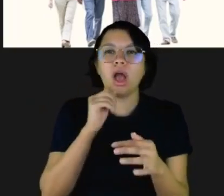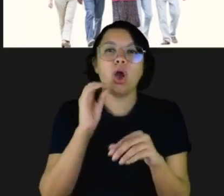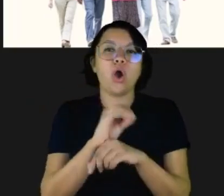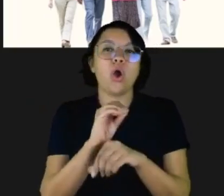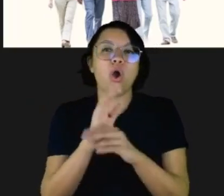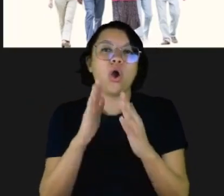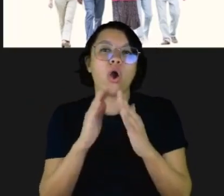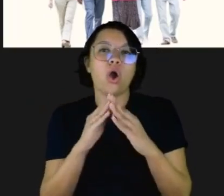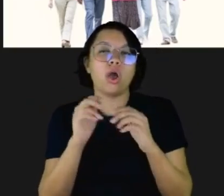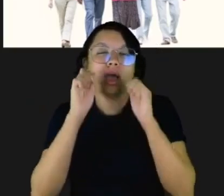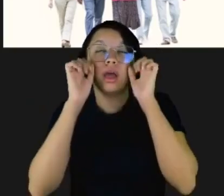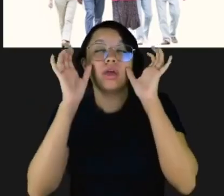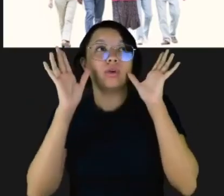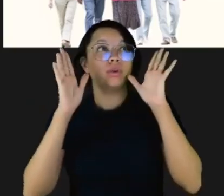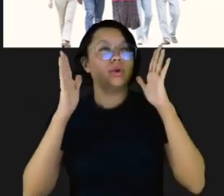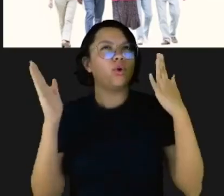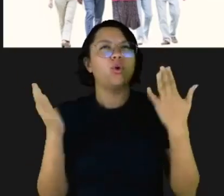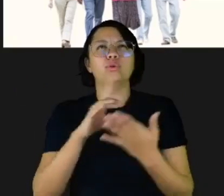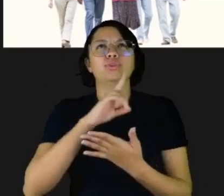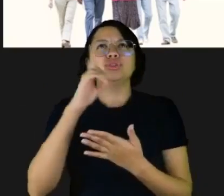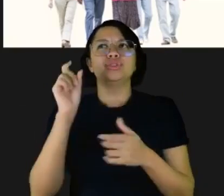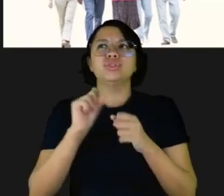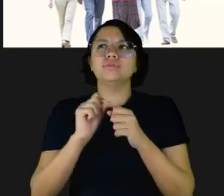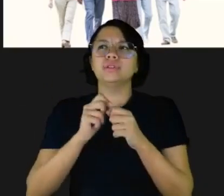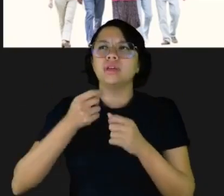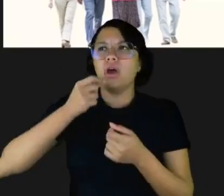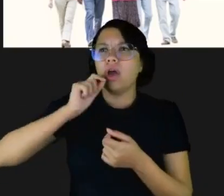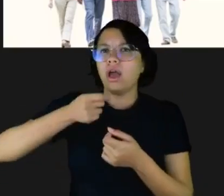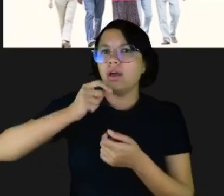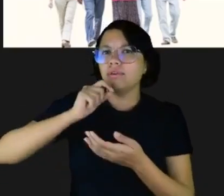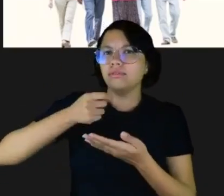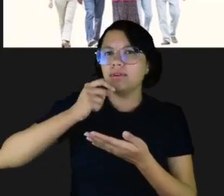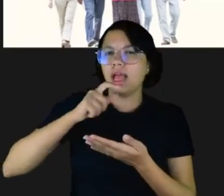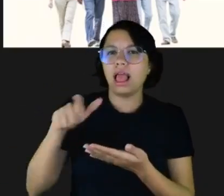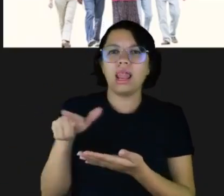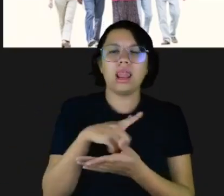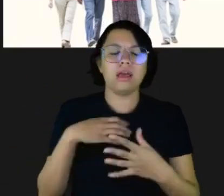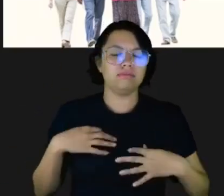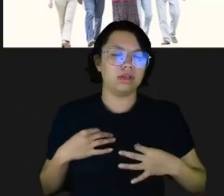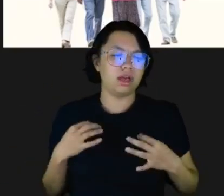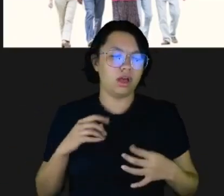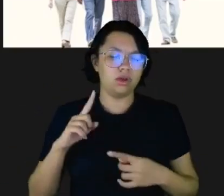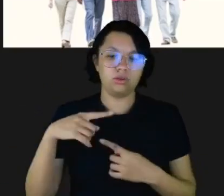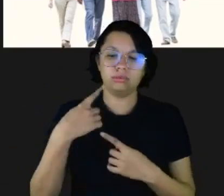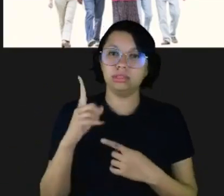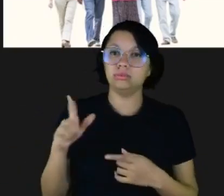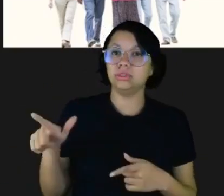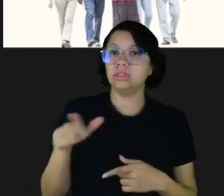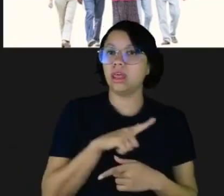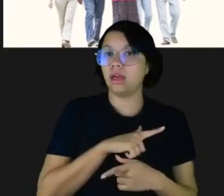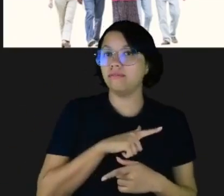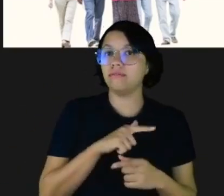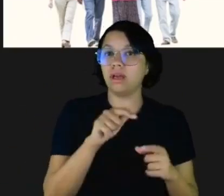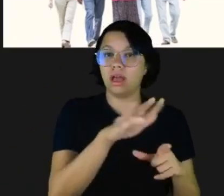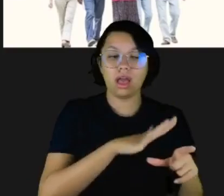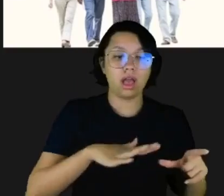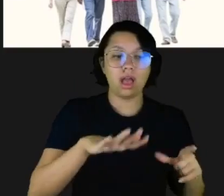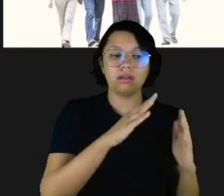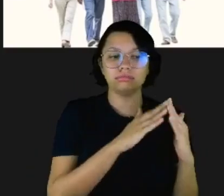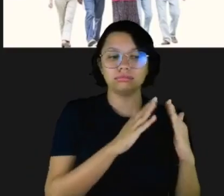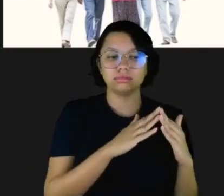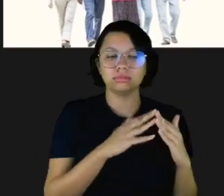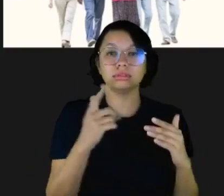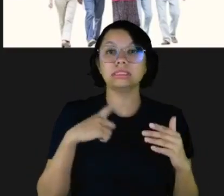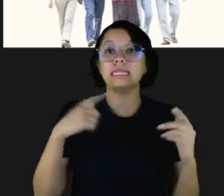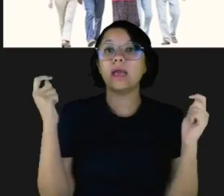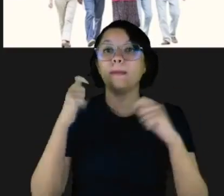sabe que hoje é dia dela fazer o café, ela vai lavar a roupa, depois ela vai lavar o quintal, ela tem capacidade